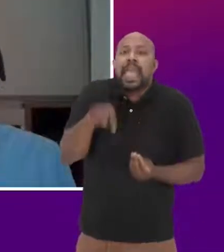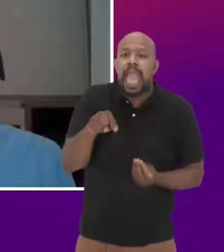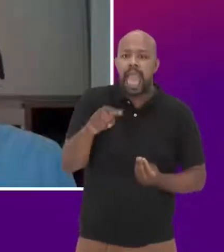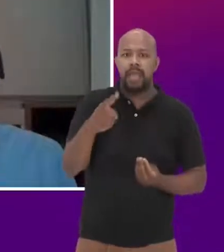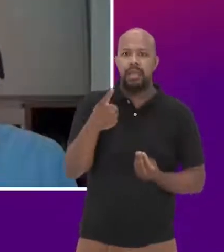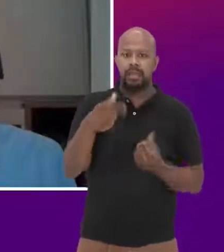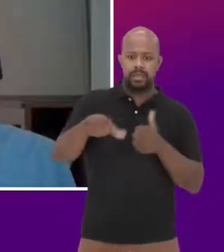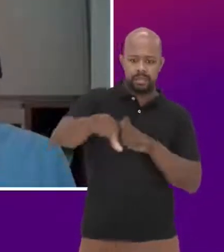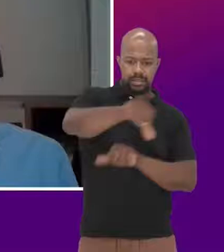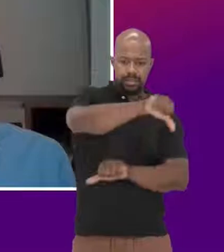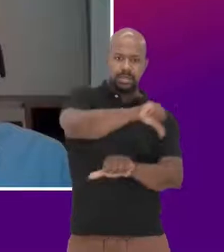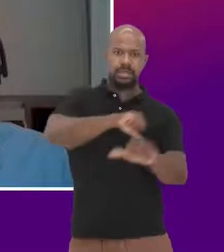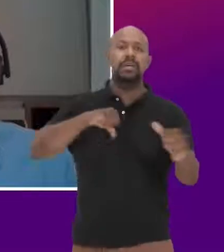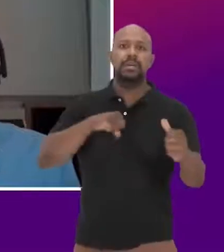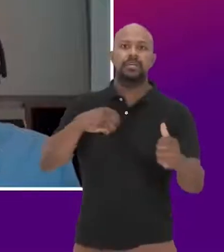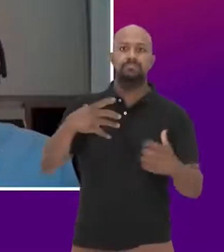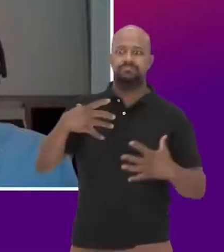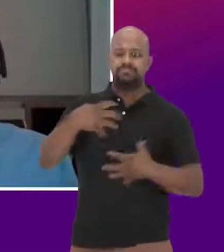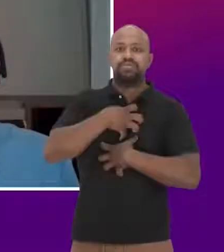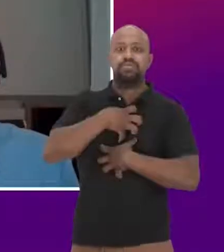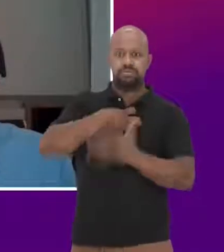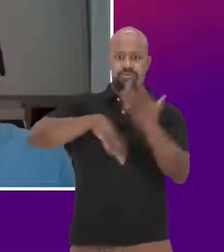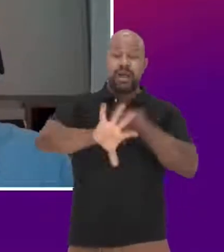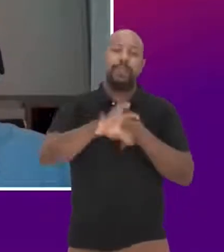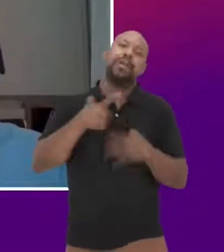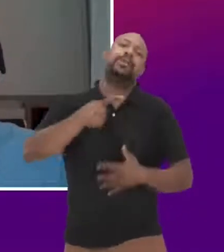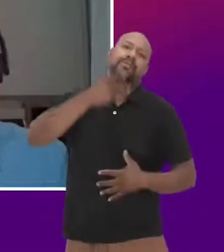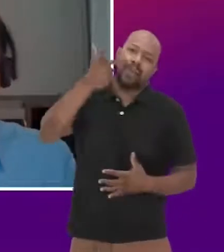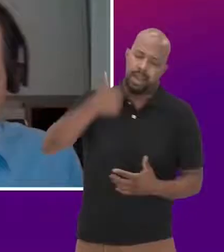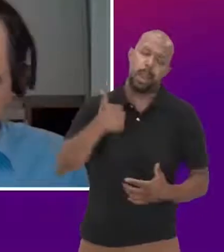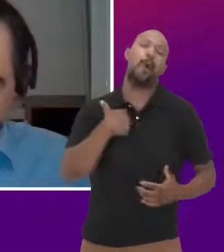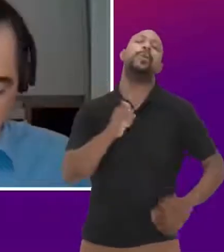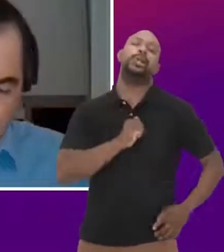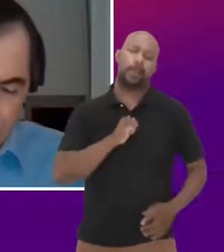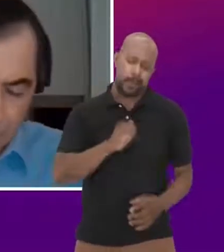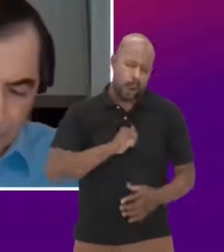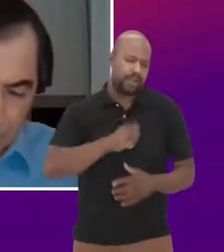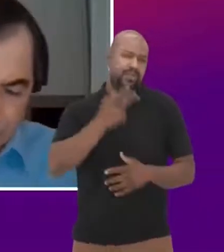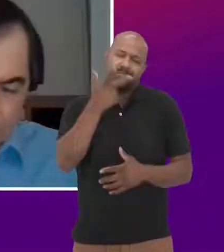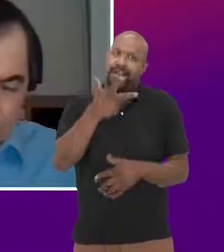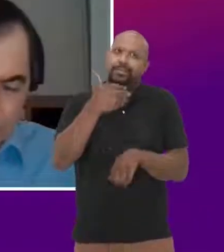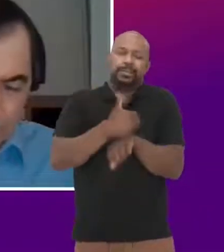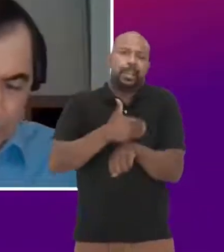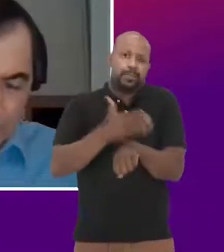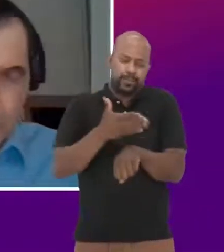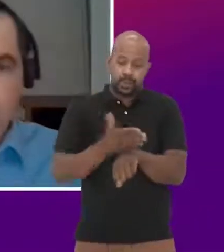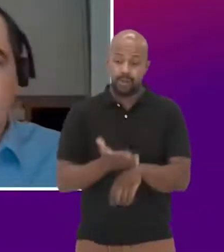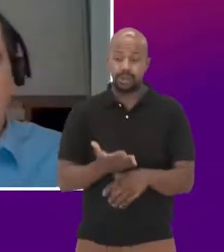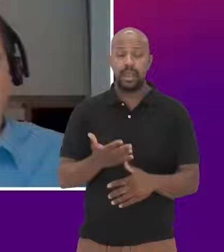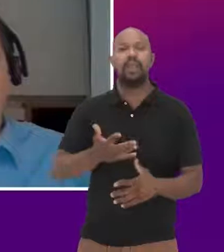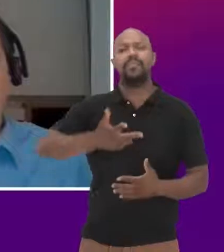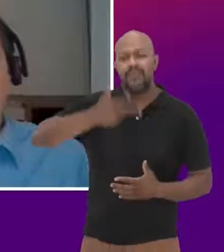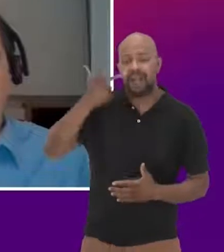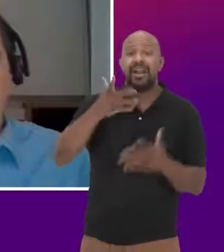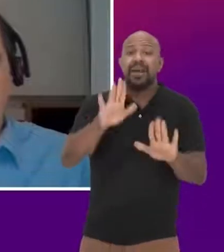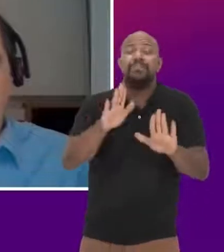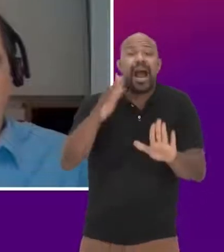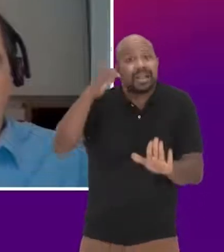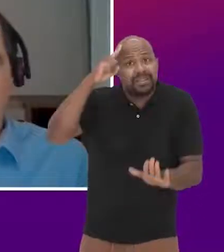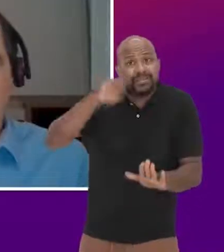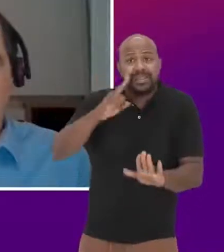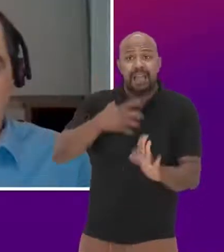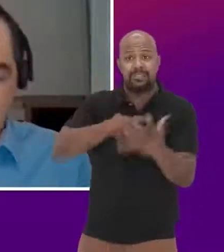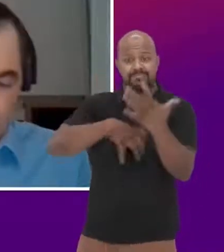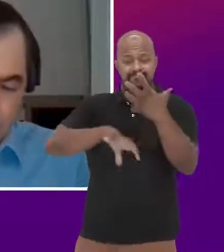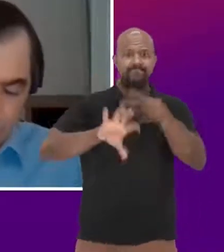estar na pele do outro. Por mais que a gente fale, eu como antropóloga faço isso o tempo inteiro, a gente não sabe qual é